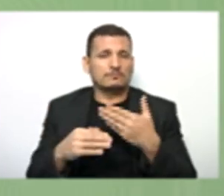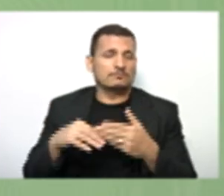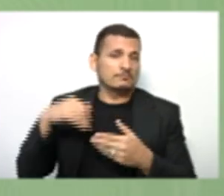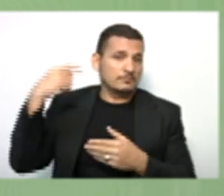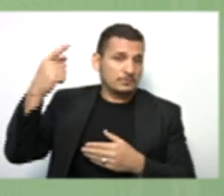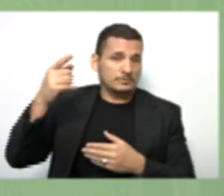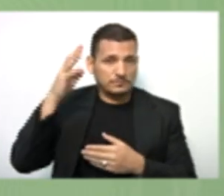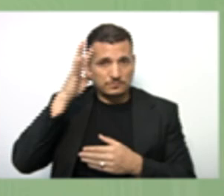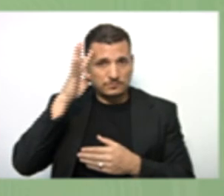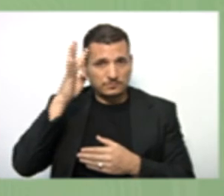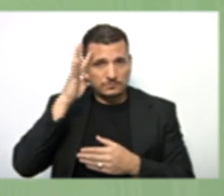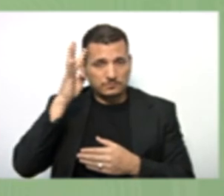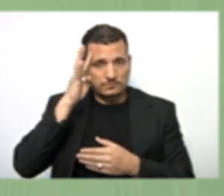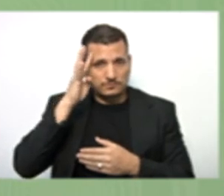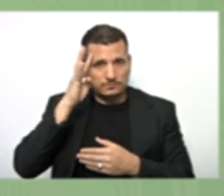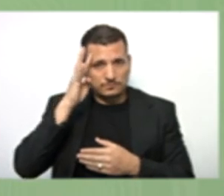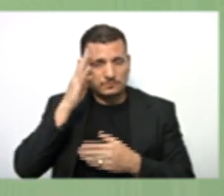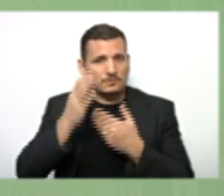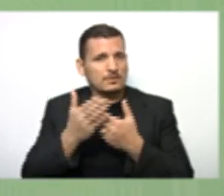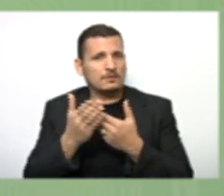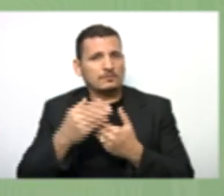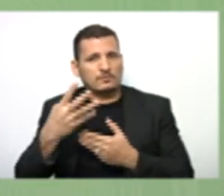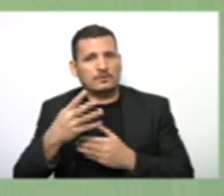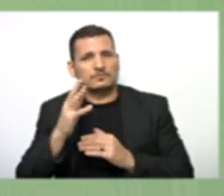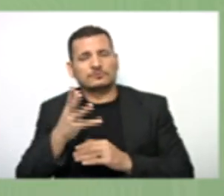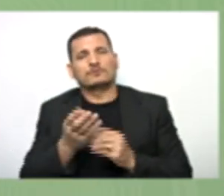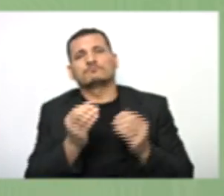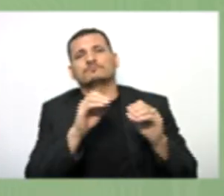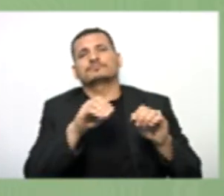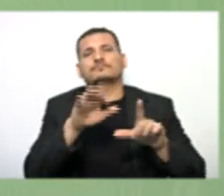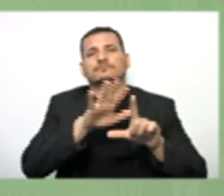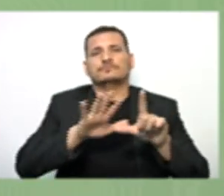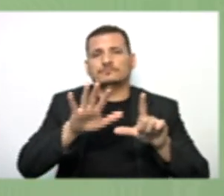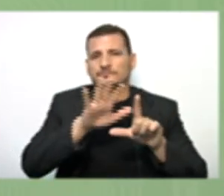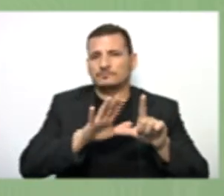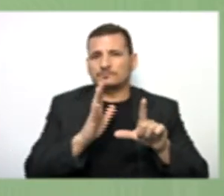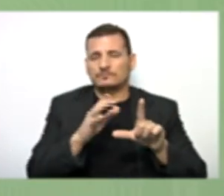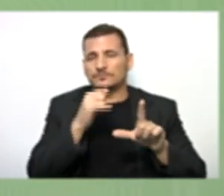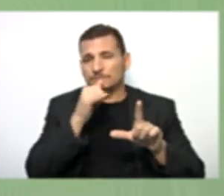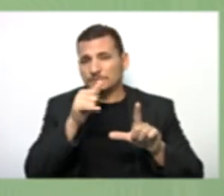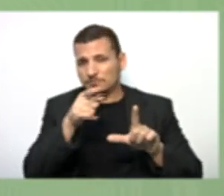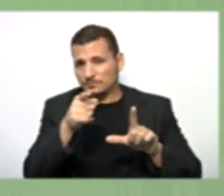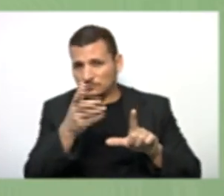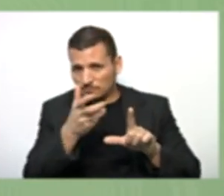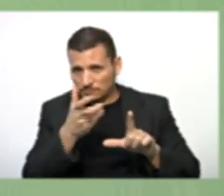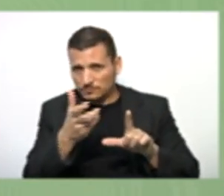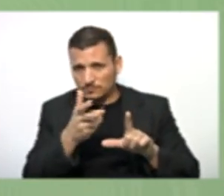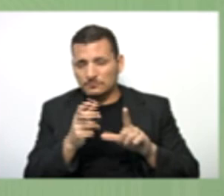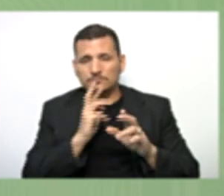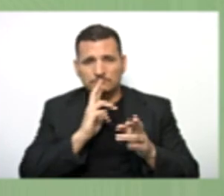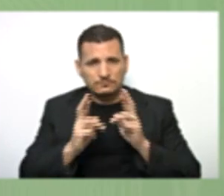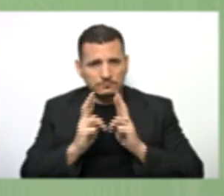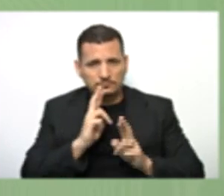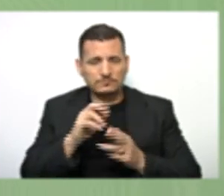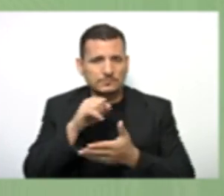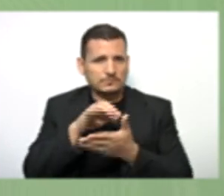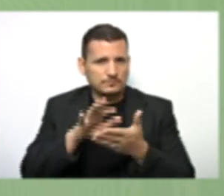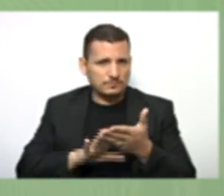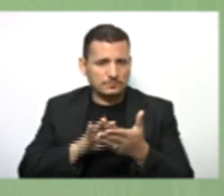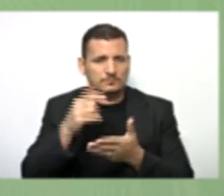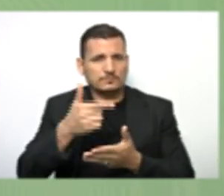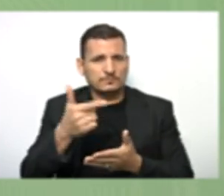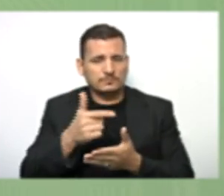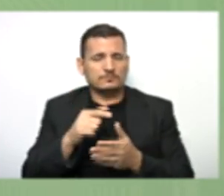próxima quarta-feira, mas essa aula 4 já está disponível, então caso vocês já queiram ir fazendo a atividade de percurso